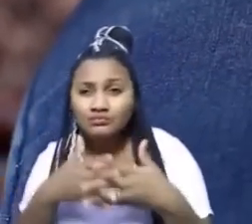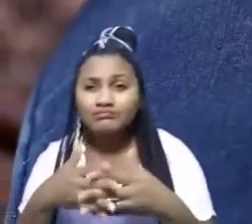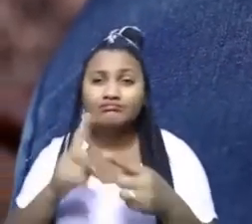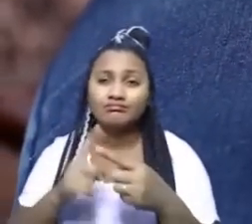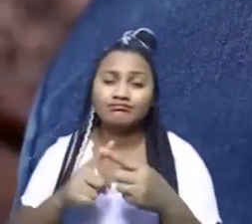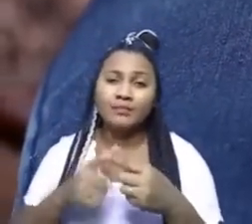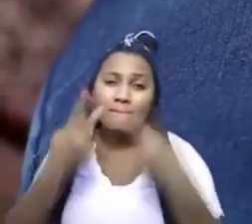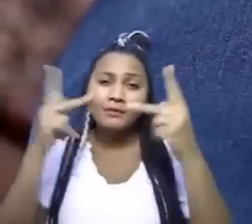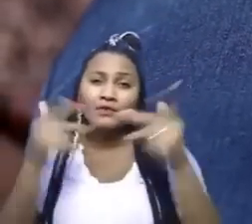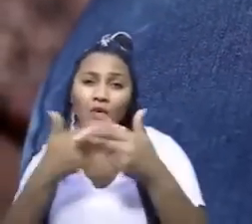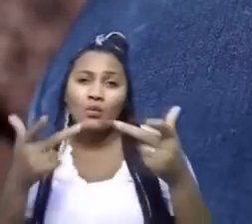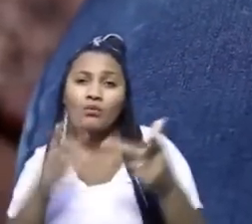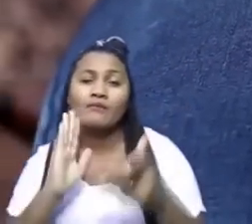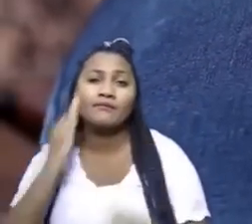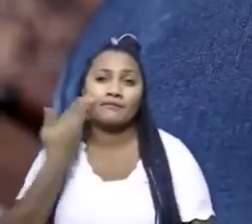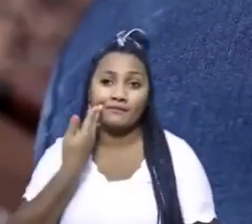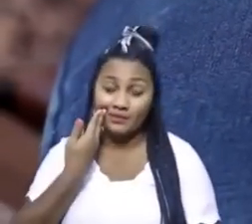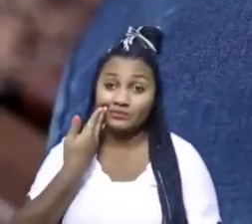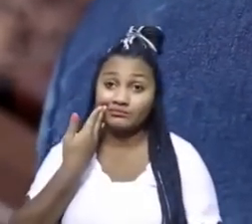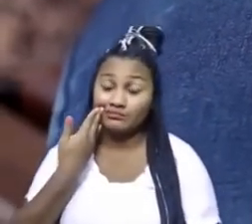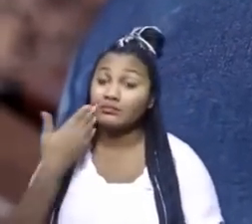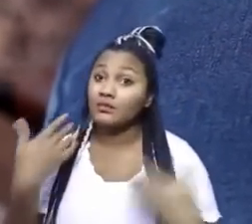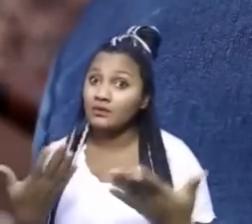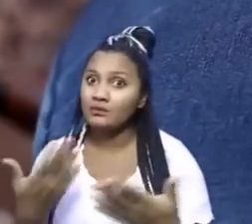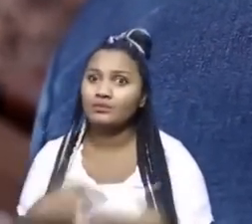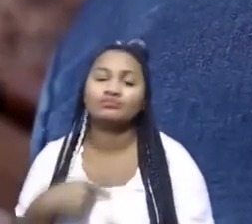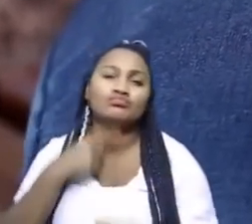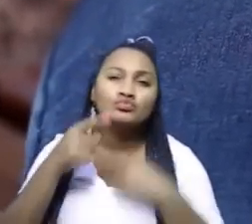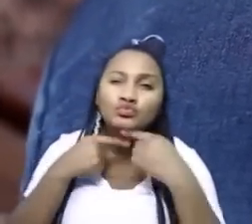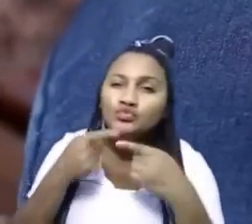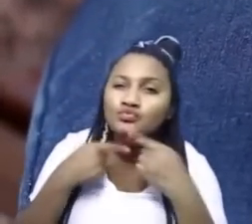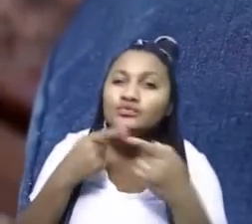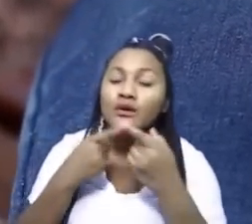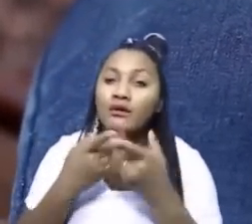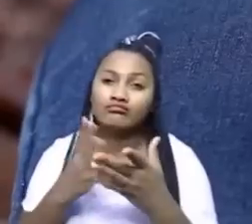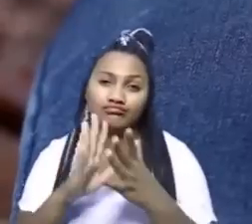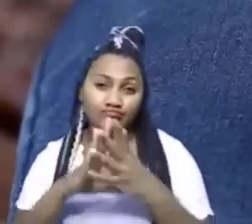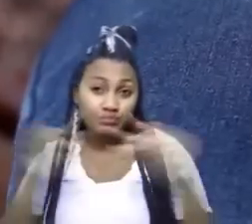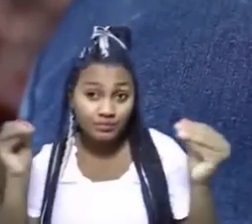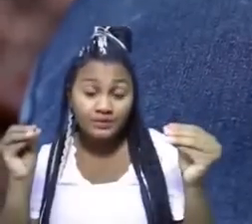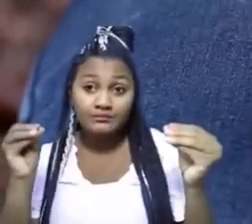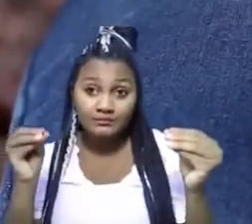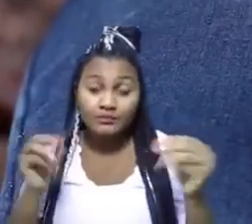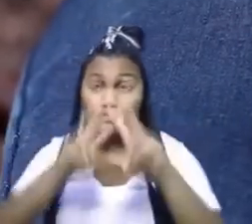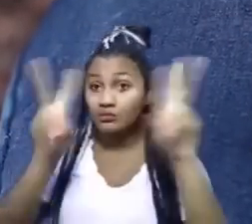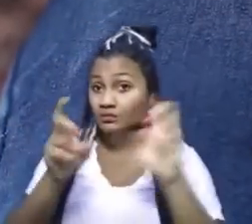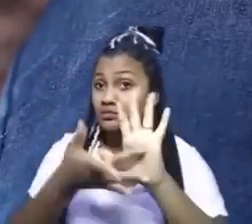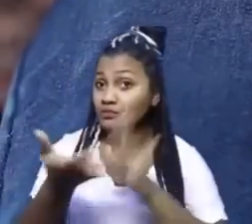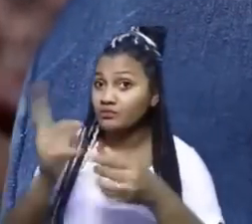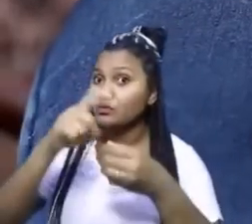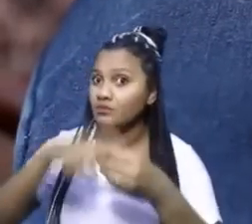de falsas profecias e doutrinas. Então, para que não haja mais qualquer tipo de dúvida a respeito da volta de Jesus,